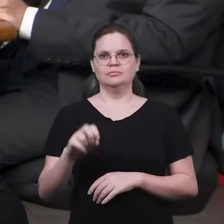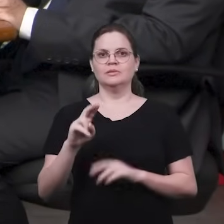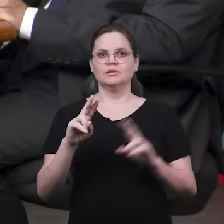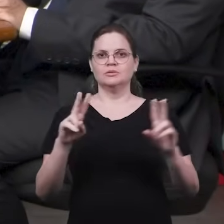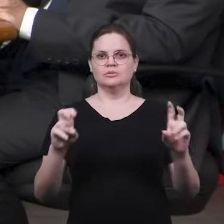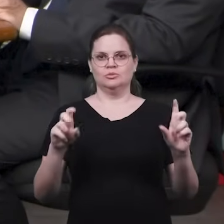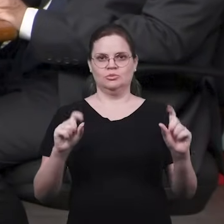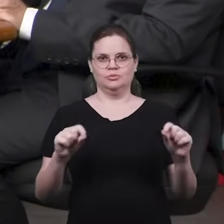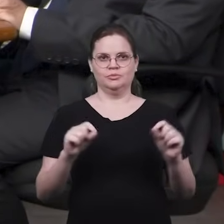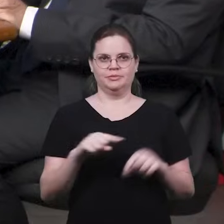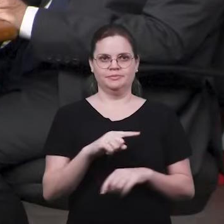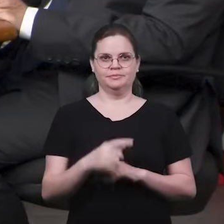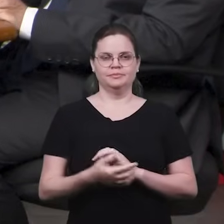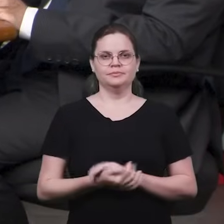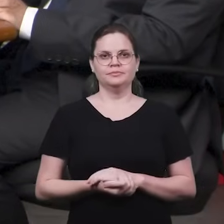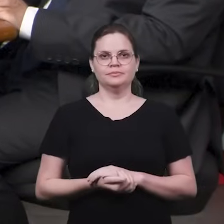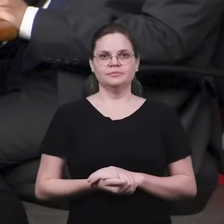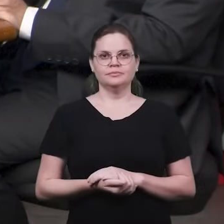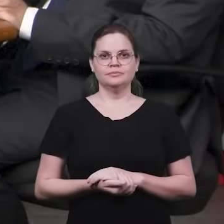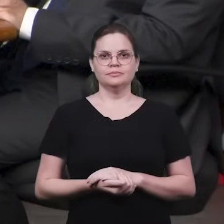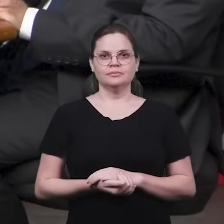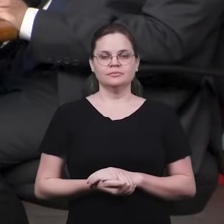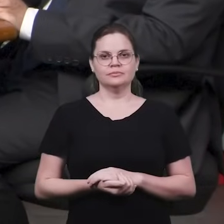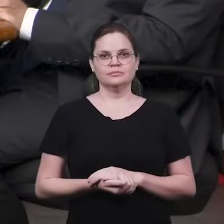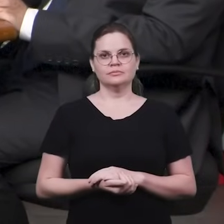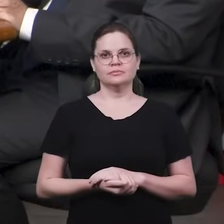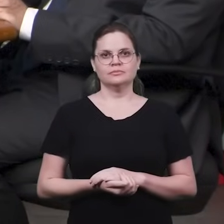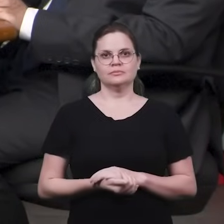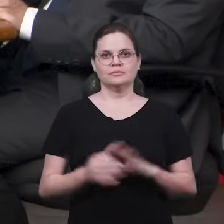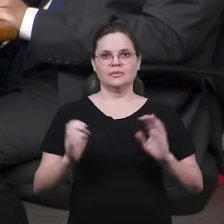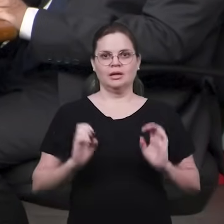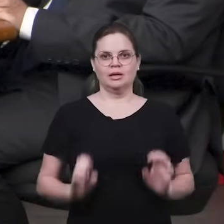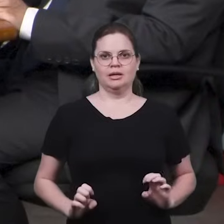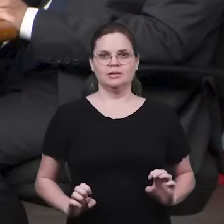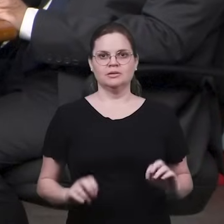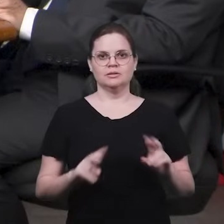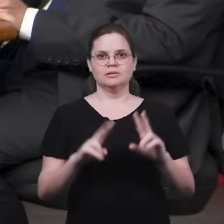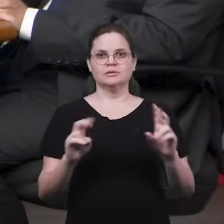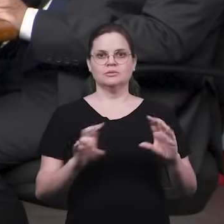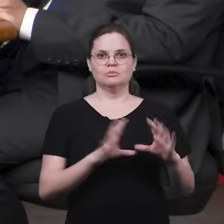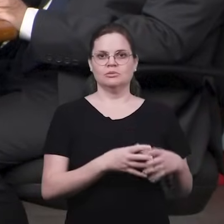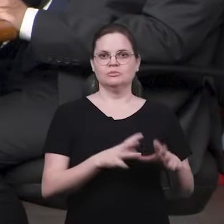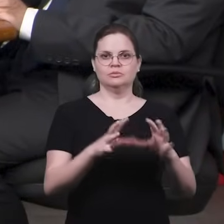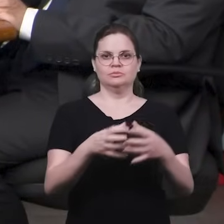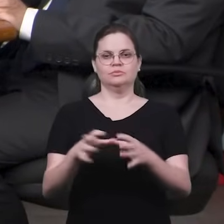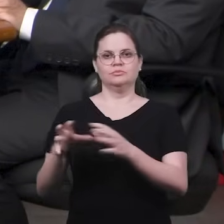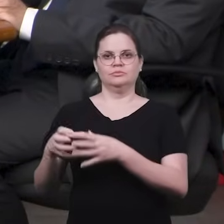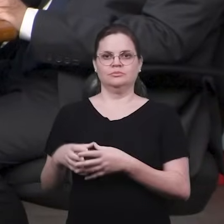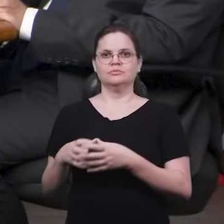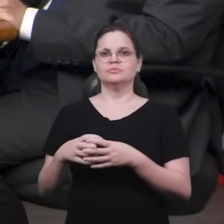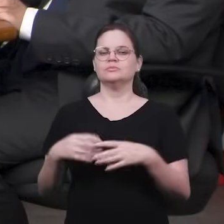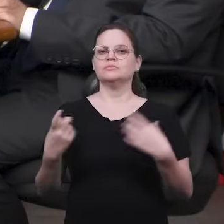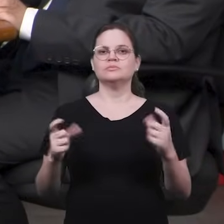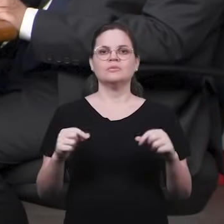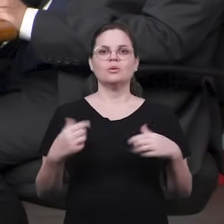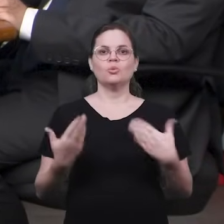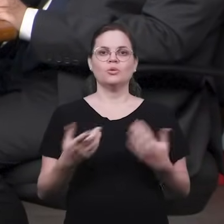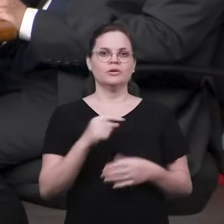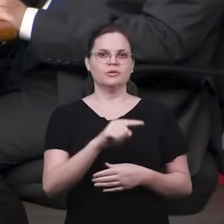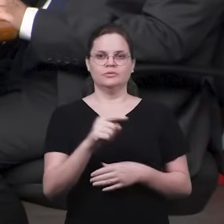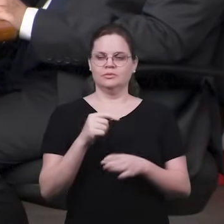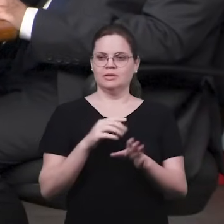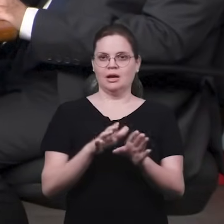dentro desse tópico, ética com relação às classes de crianças. Que recomendação